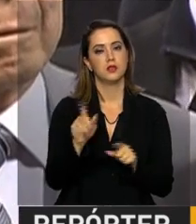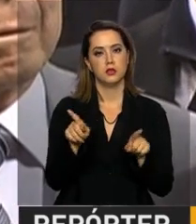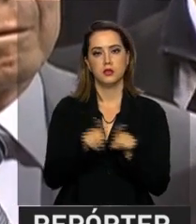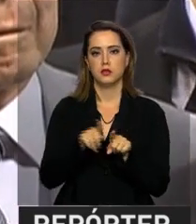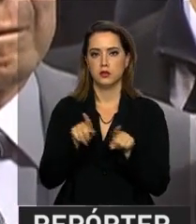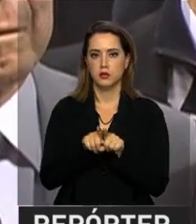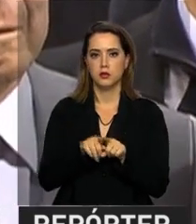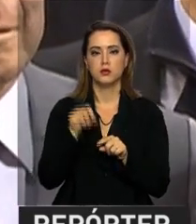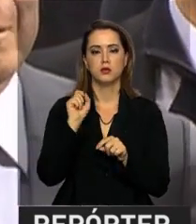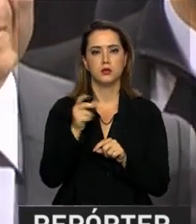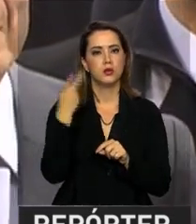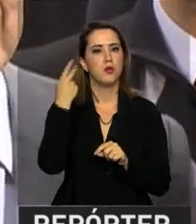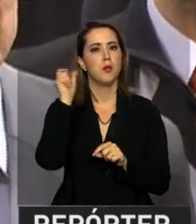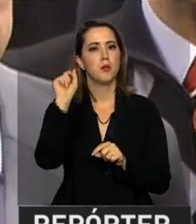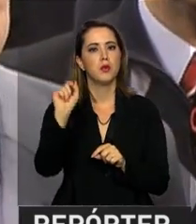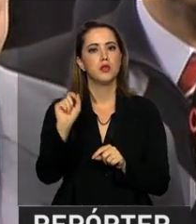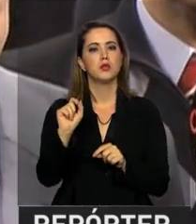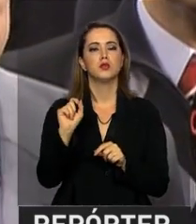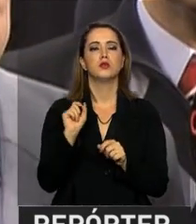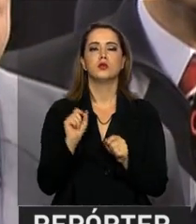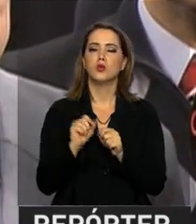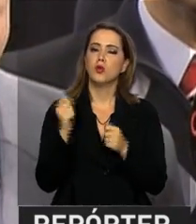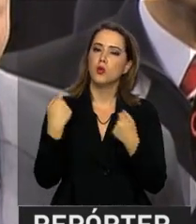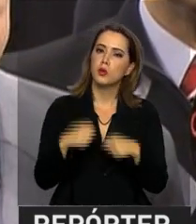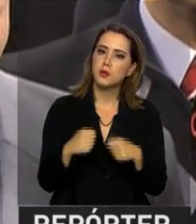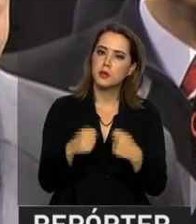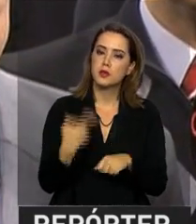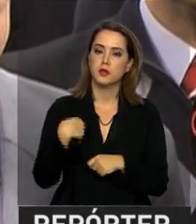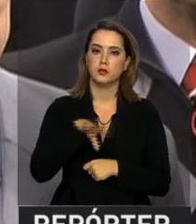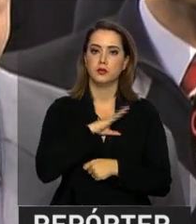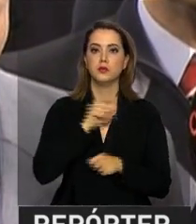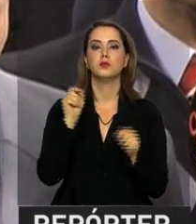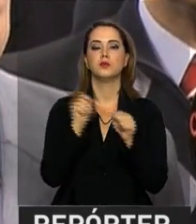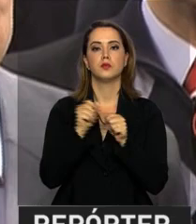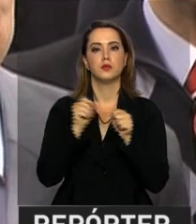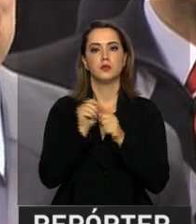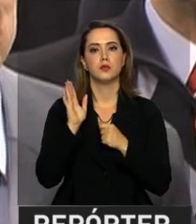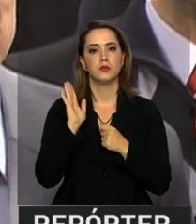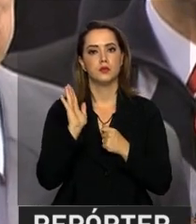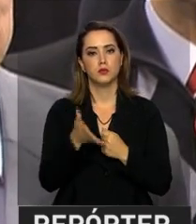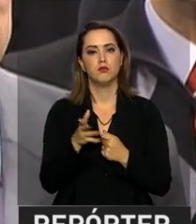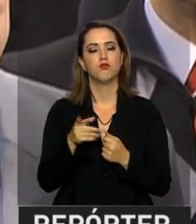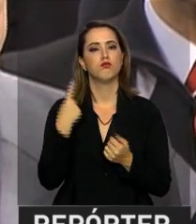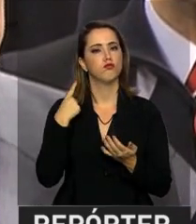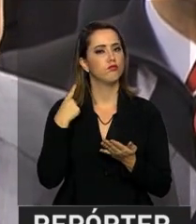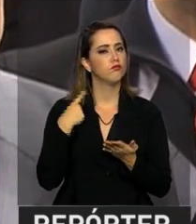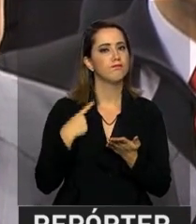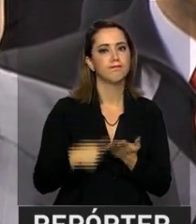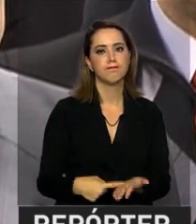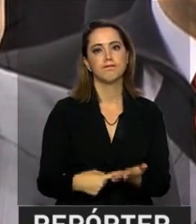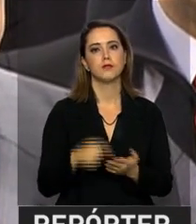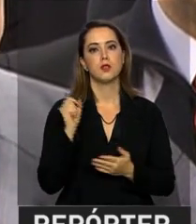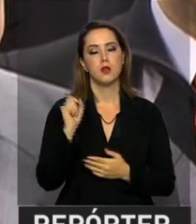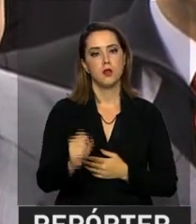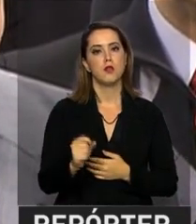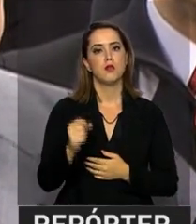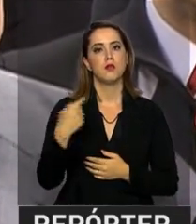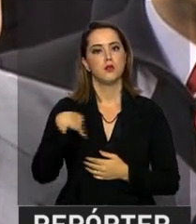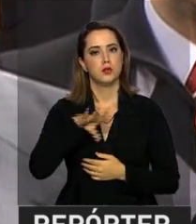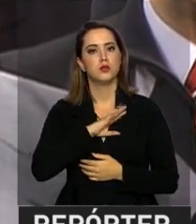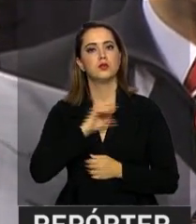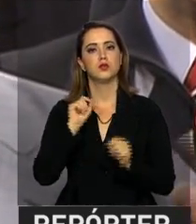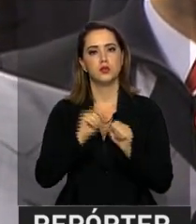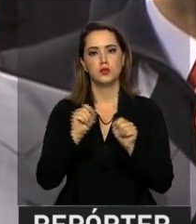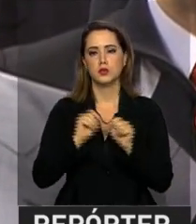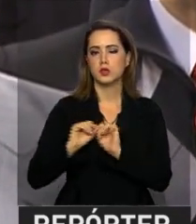também para com essas necessidades nós fazemos isso com a absoluta convicção de que estamos Produzindo